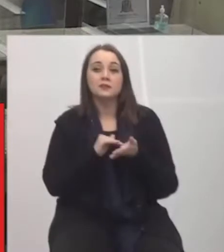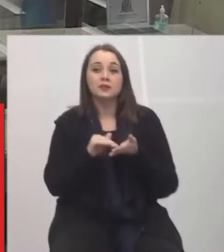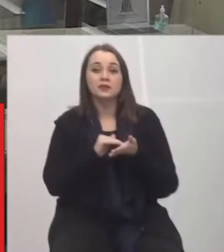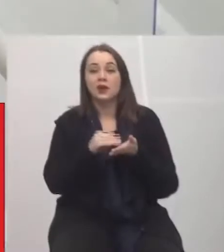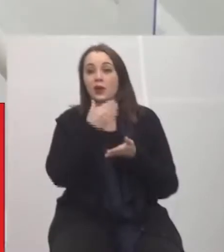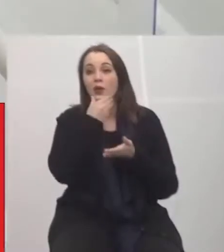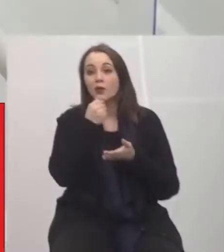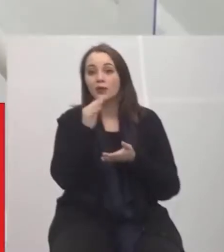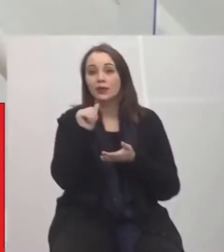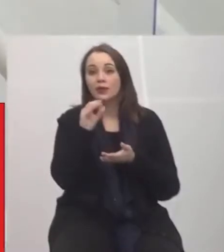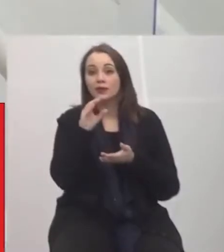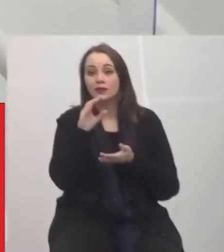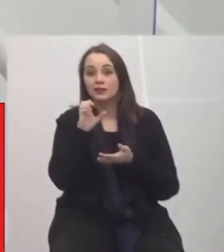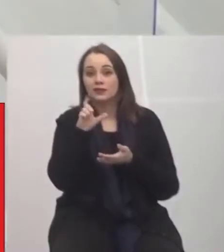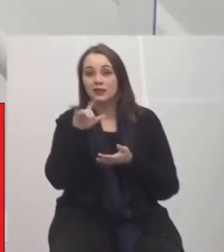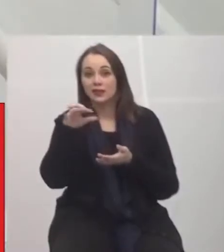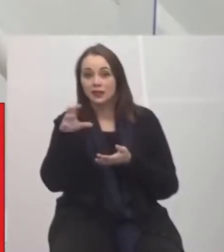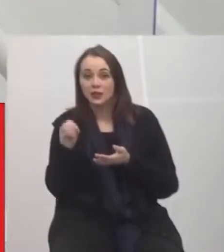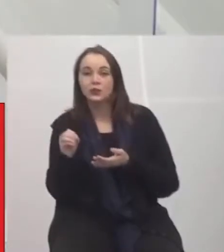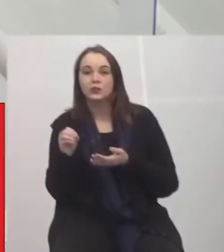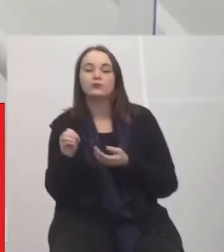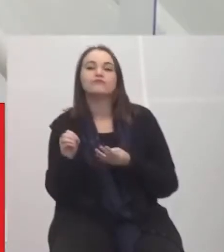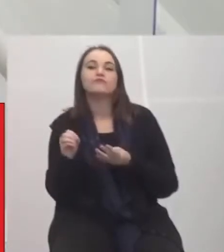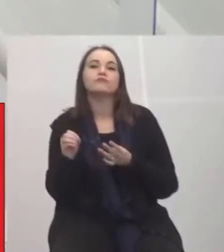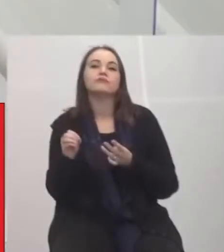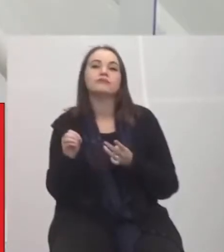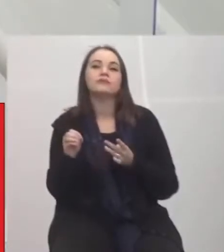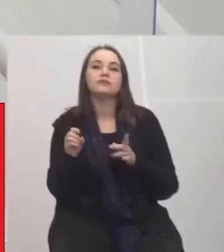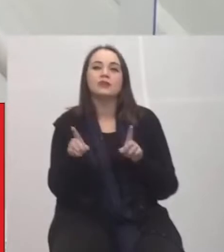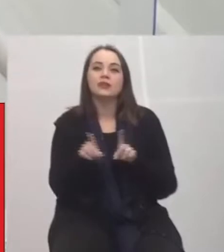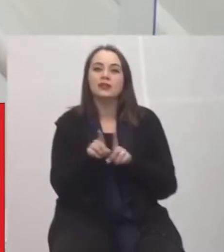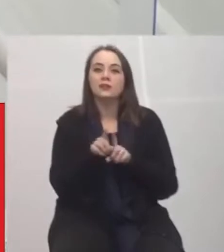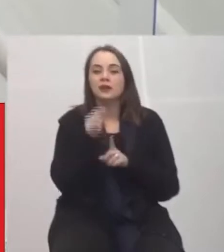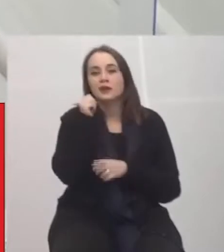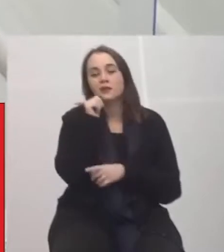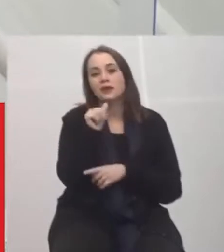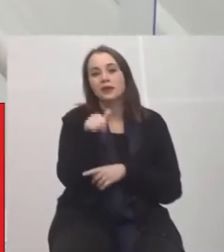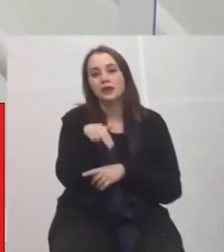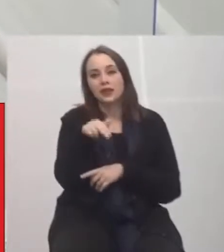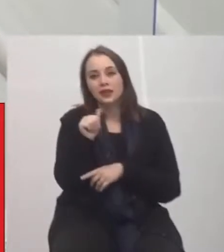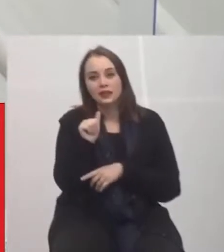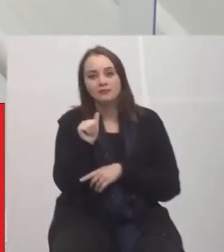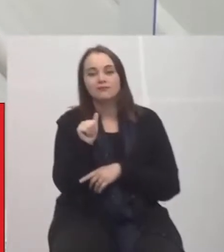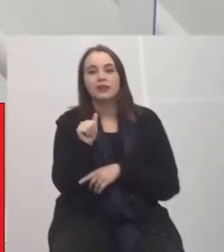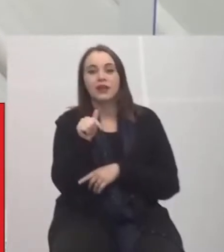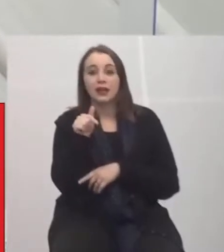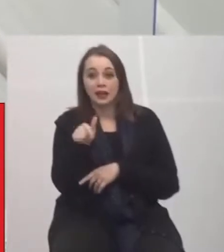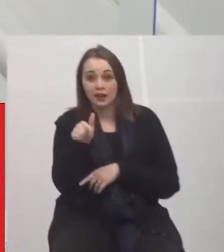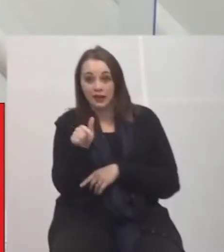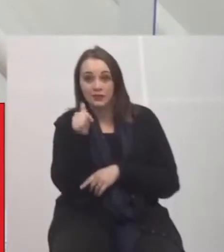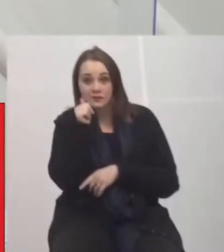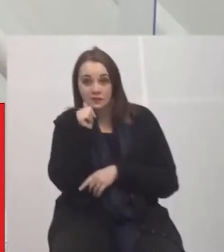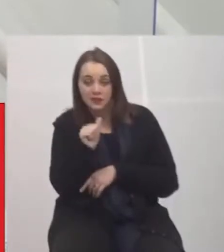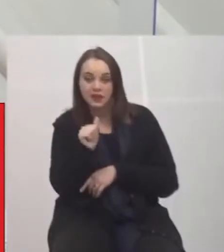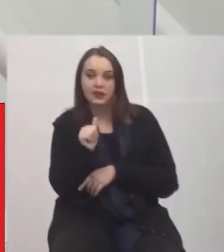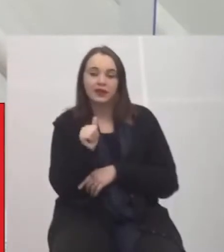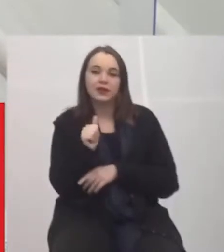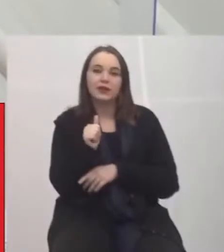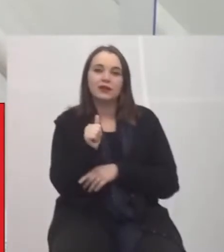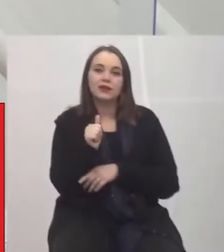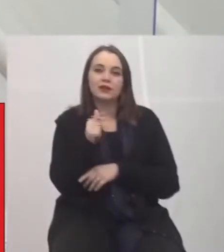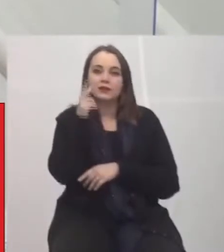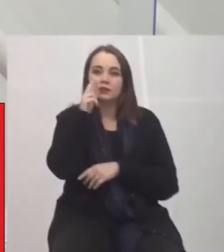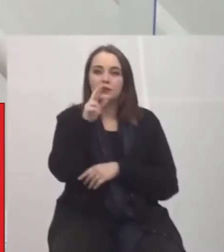Célio Casagrande, né, a Ana Milanês, que é gerente de gestão